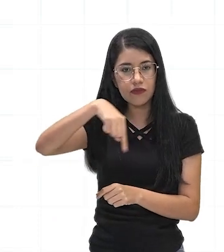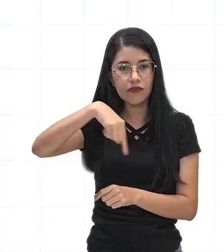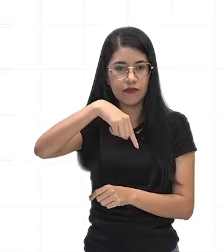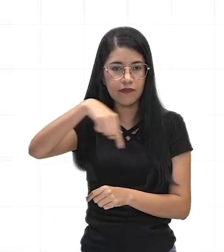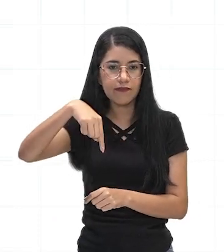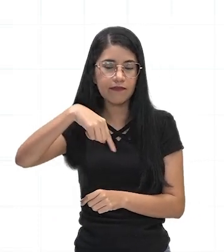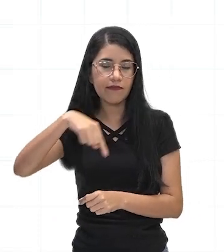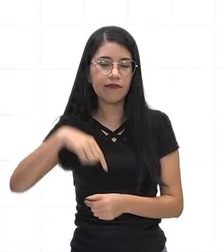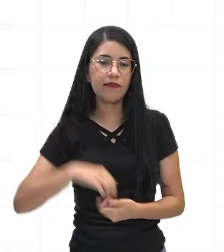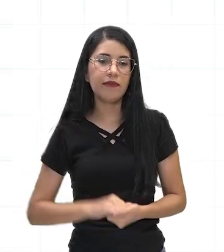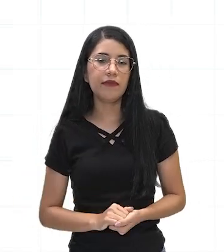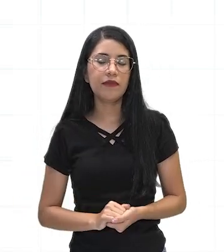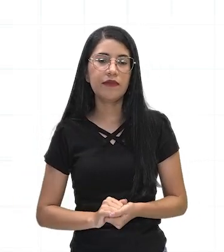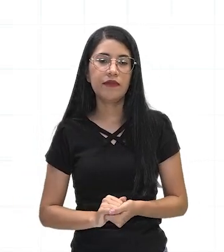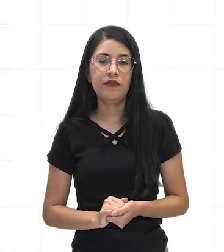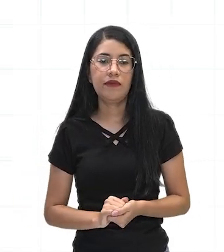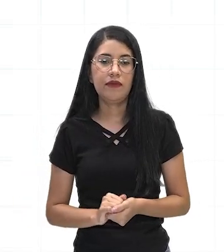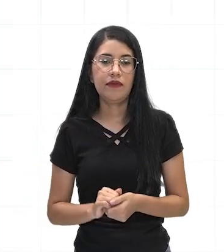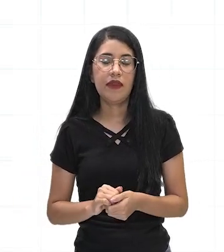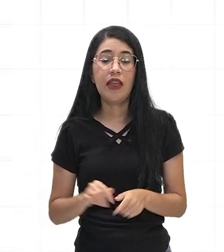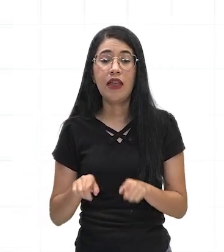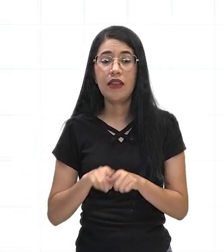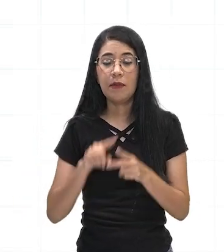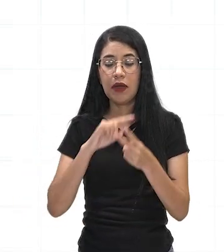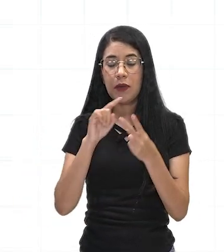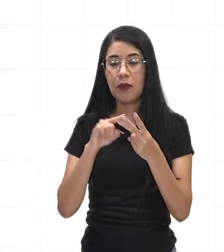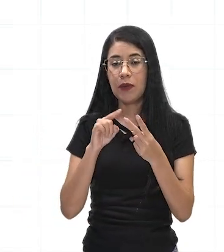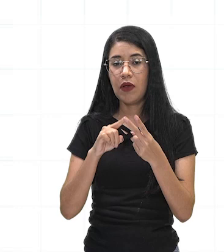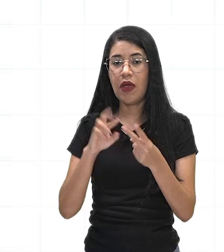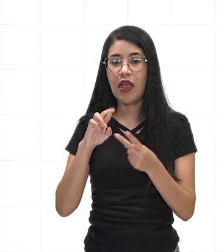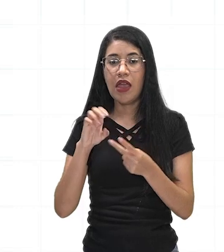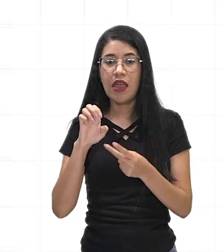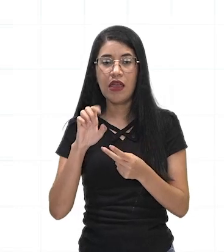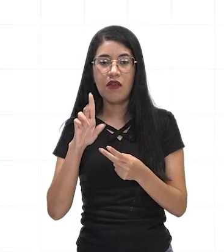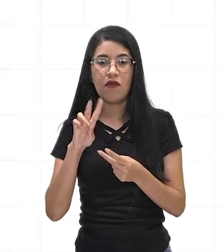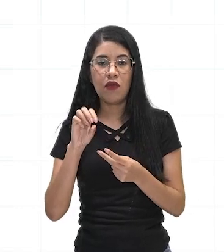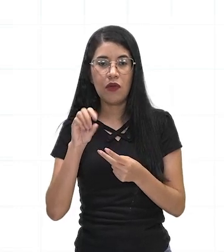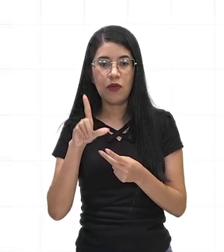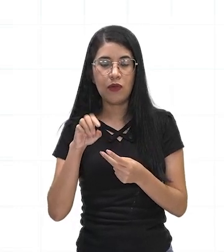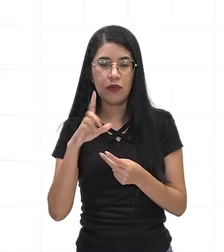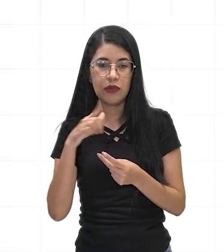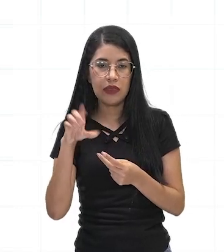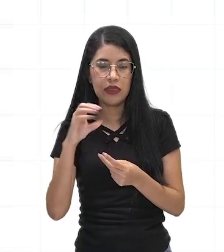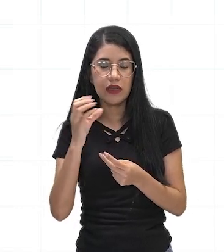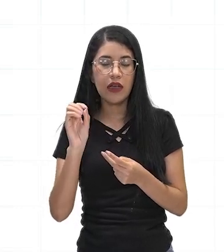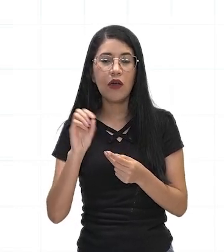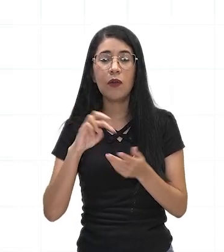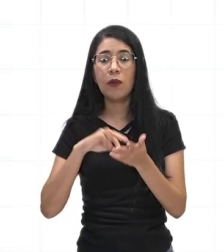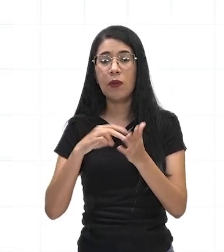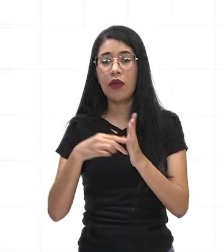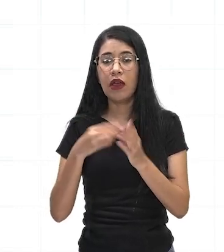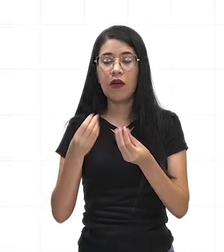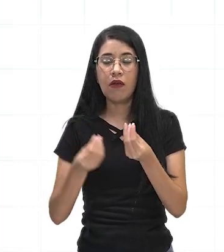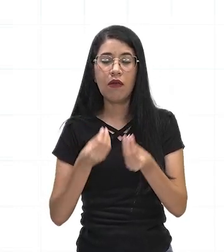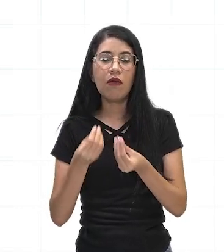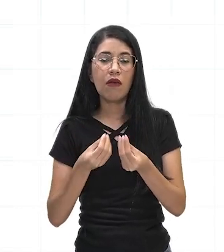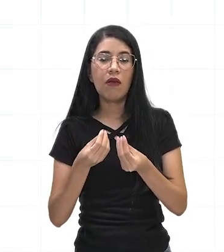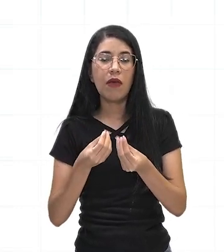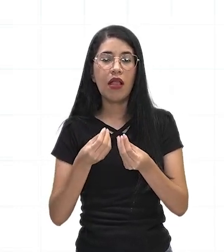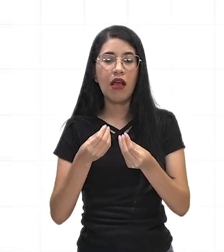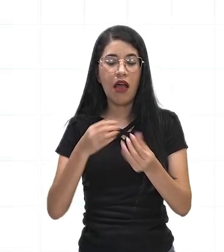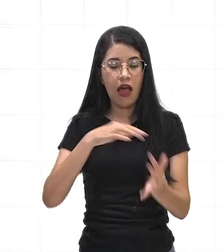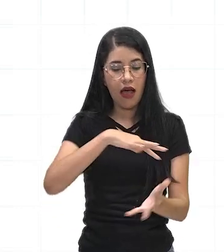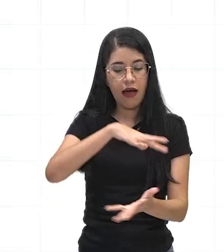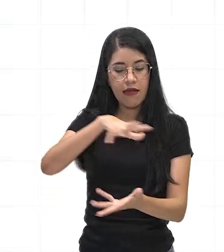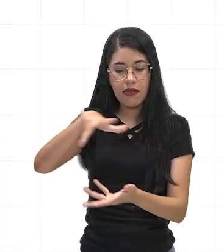volta do seu próprio eixo, certo? Tem também um movimento de revolução. Esse movimento ele vai acontecer ao redor